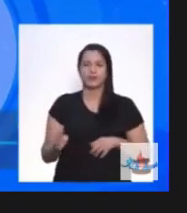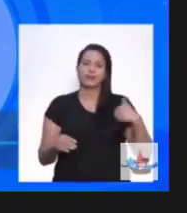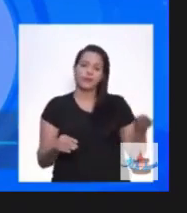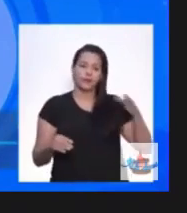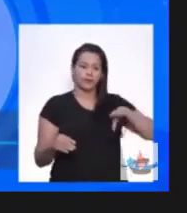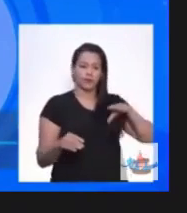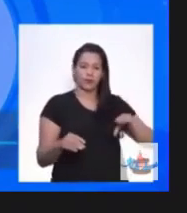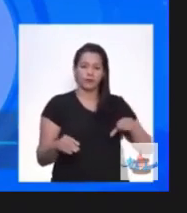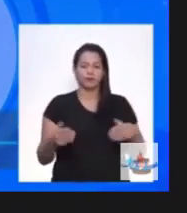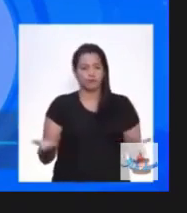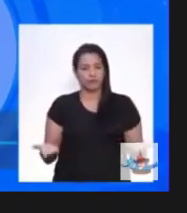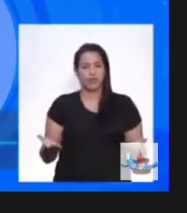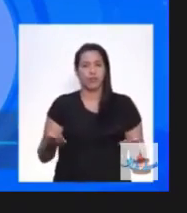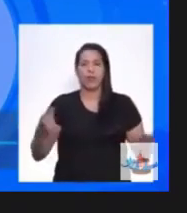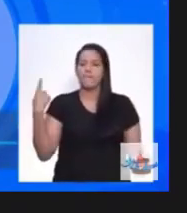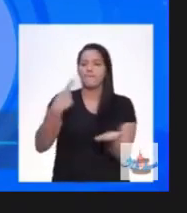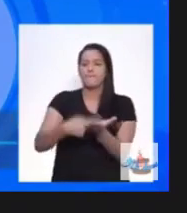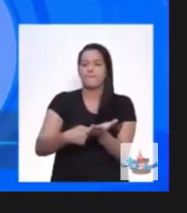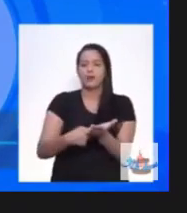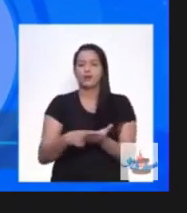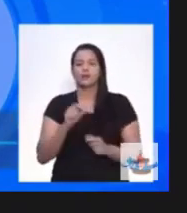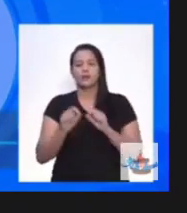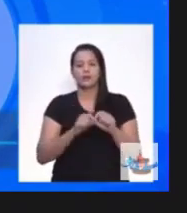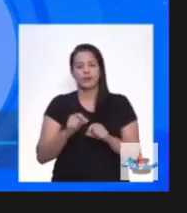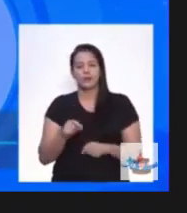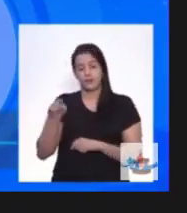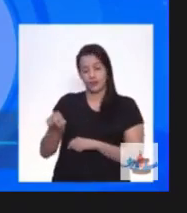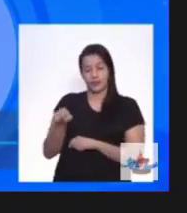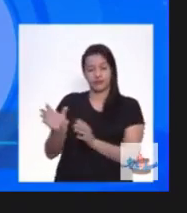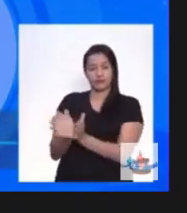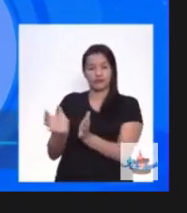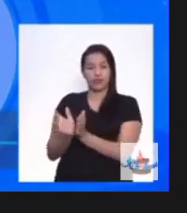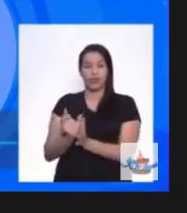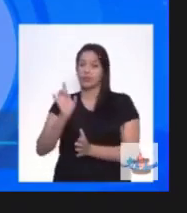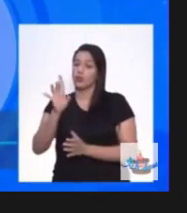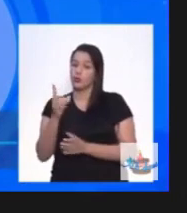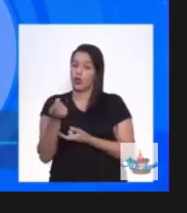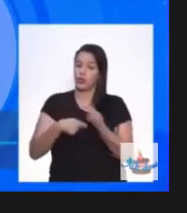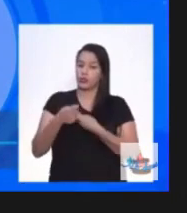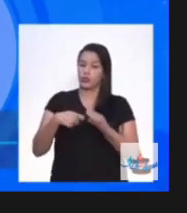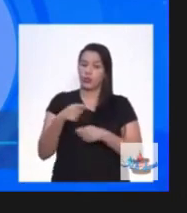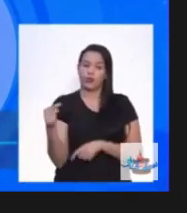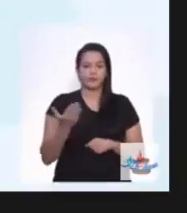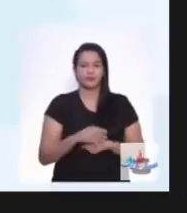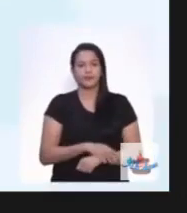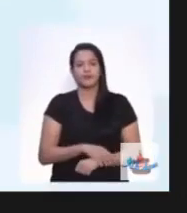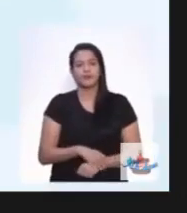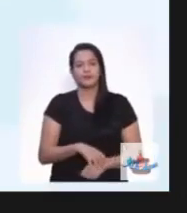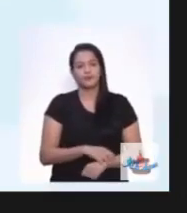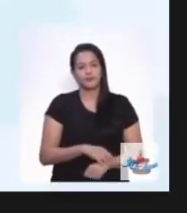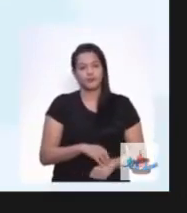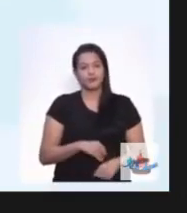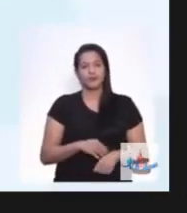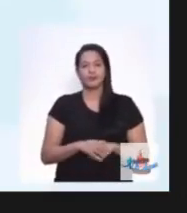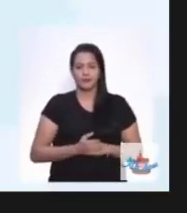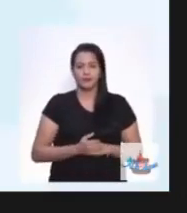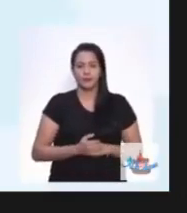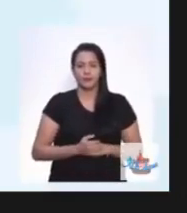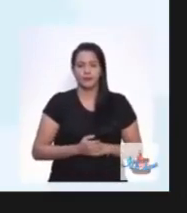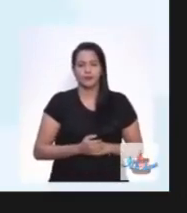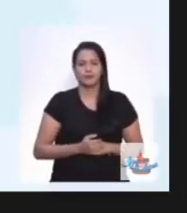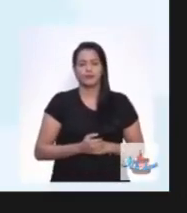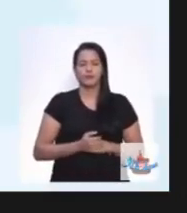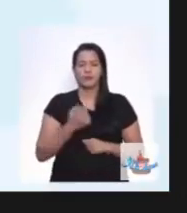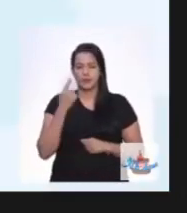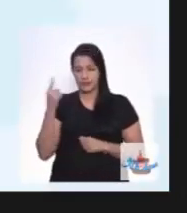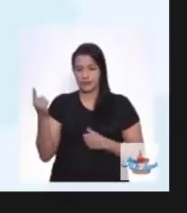metrópole que foi Portugal. Então, o que é o pacto colonial? A colônia, ela só pode ter relações comerciais com a sua metrópole. Olha lá, protecionismo. Tá